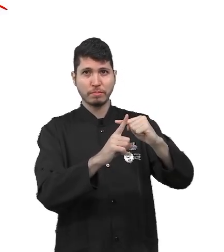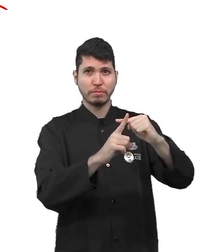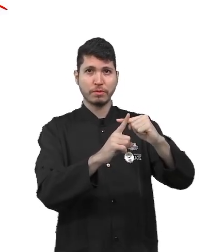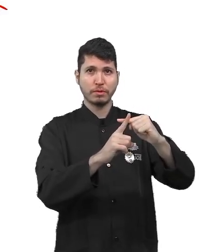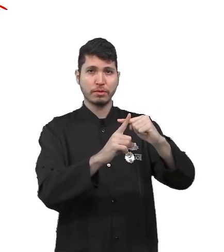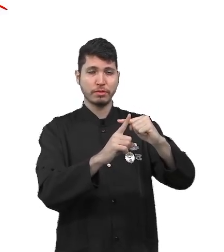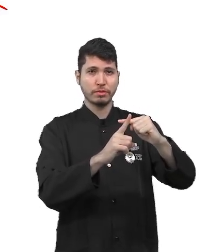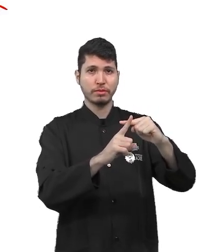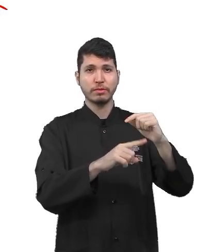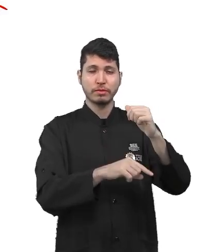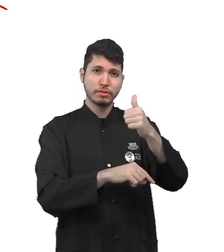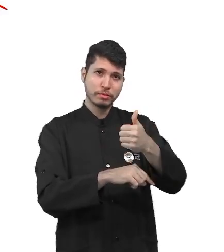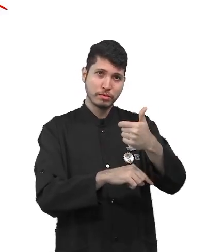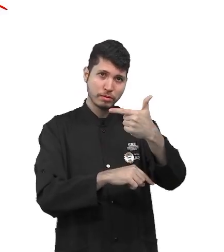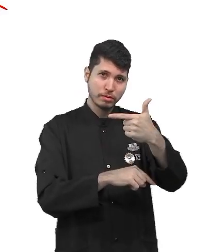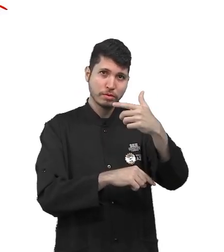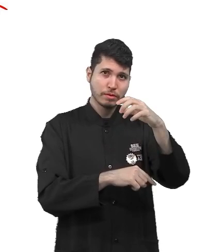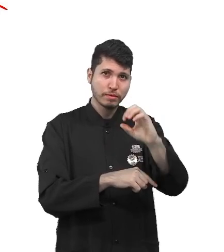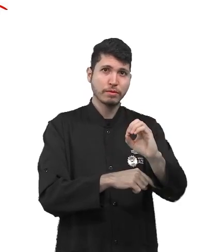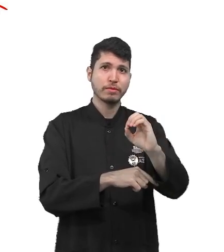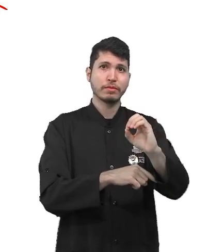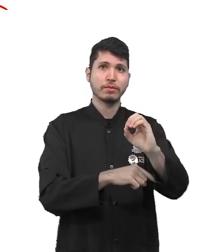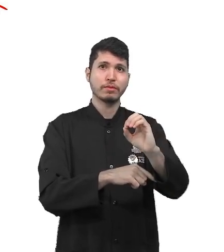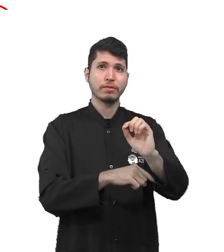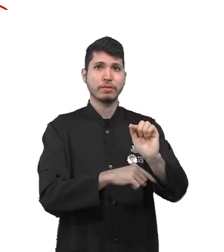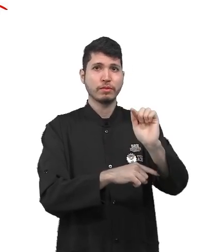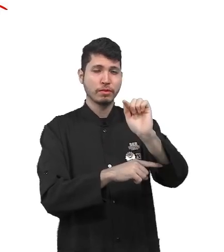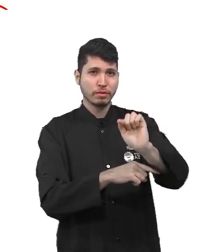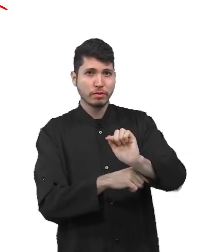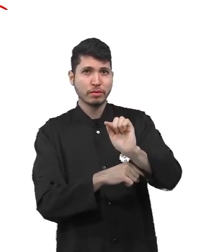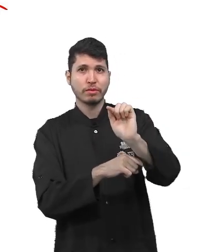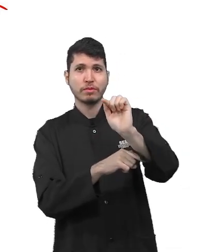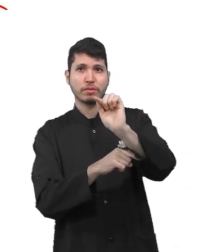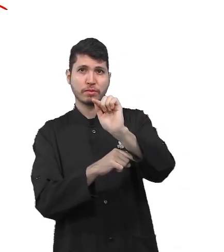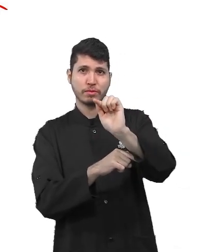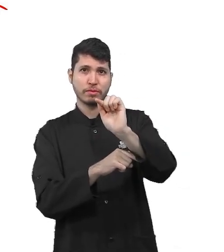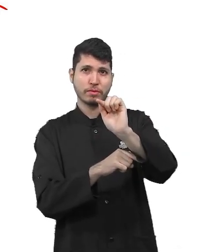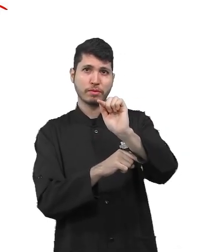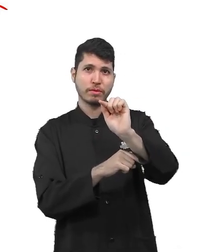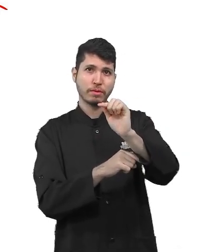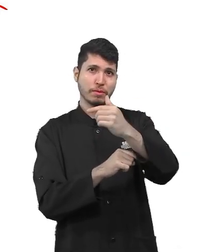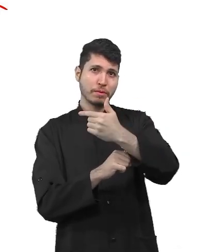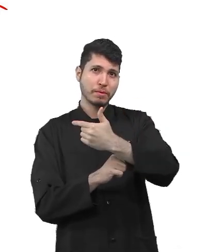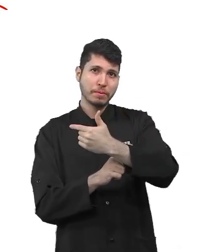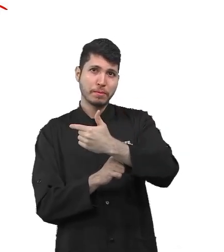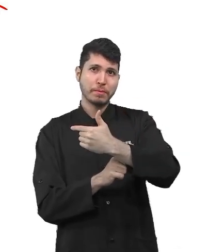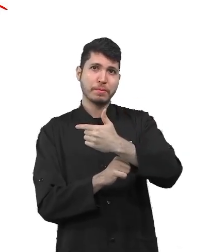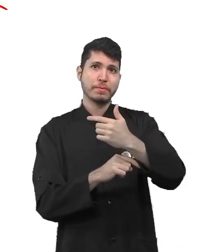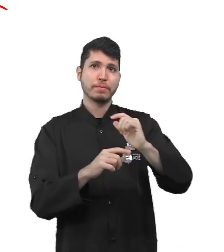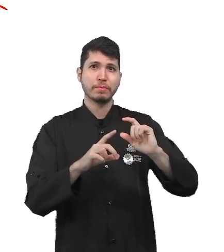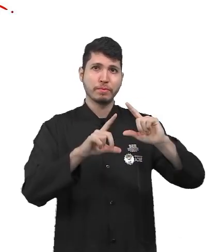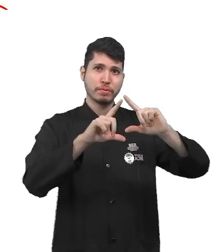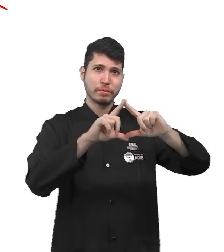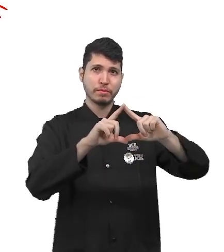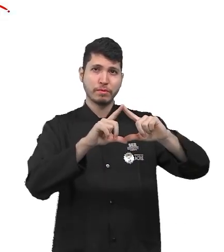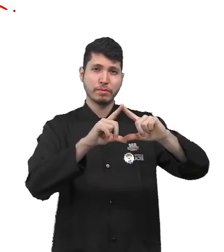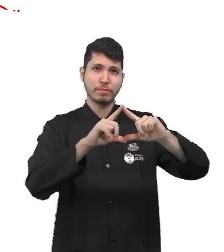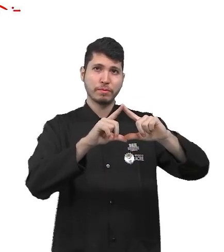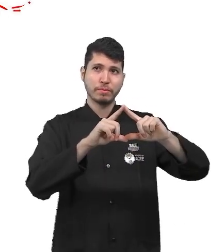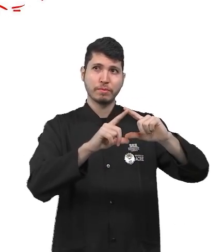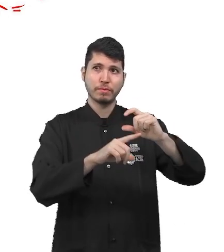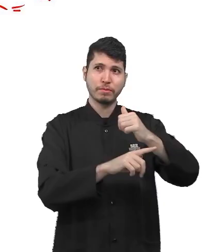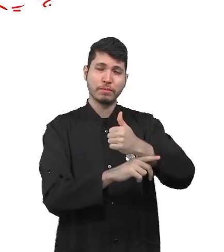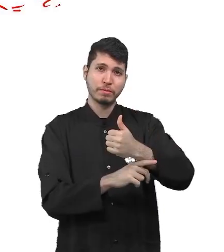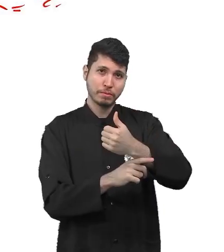menos, a raiz quadrada do delta, ó, que é 1.600, tá bom? Professor, por que deu 4? Porque na hora que